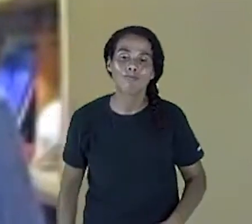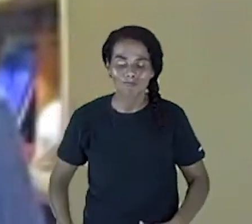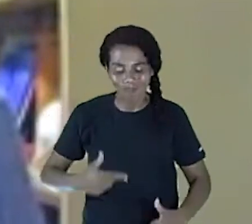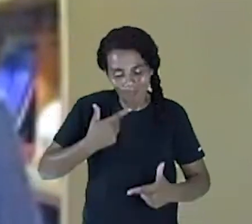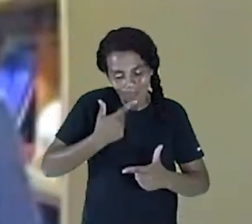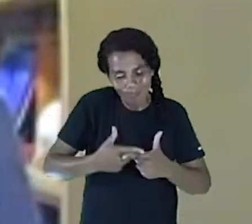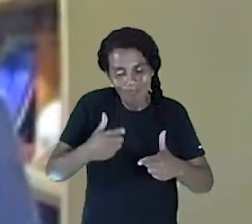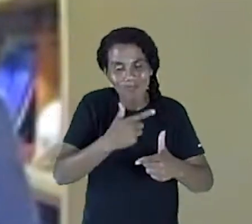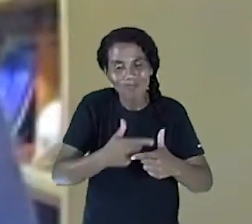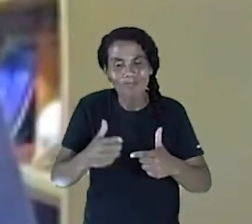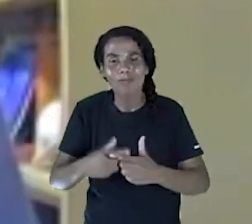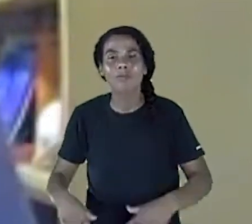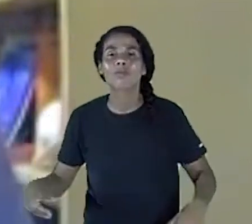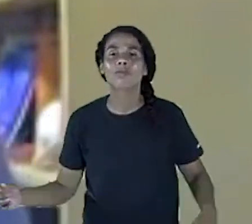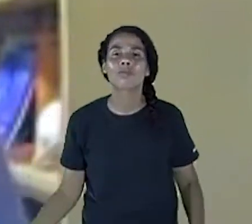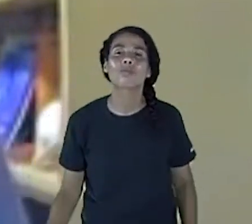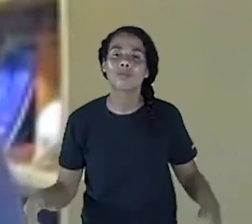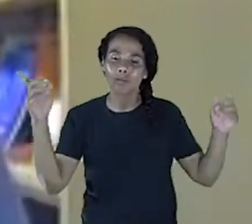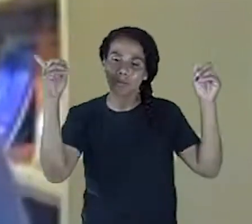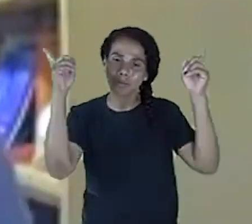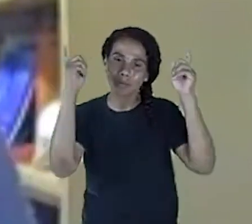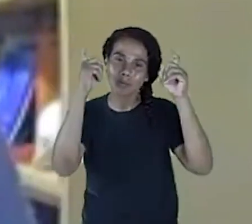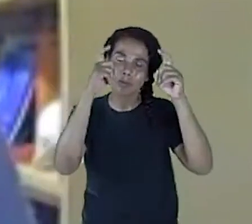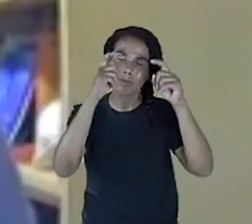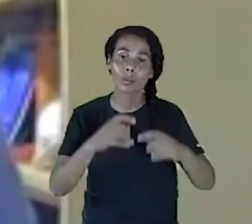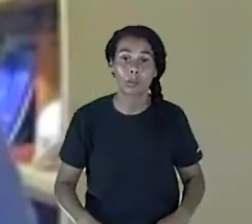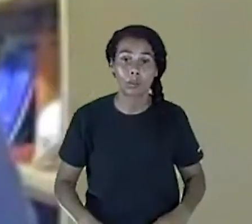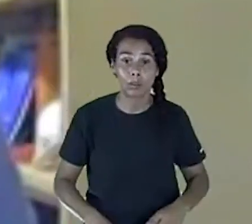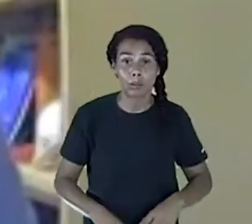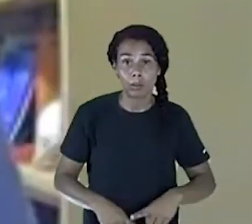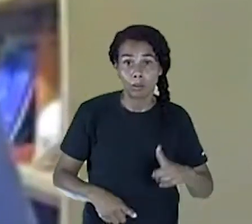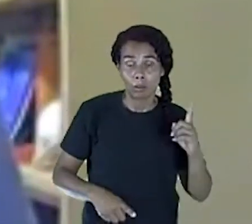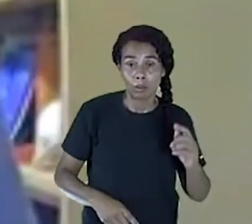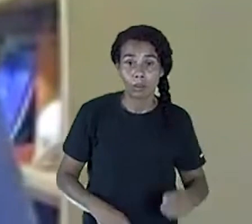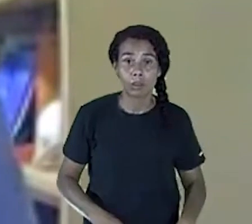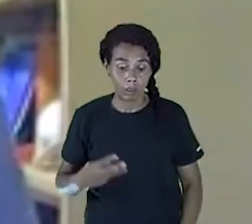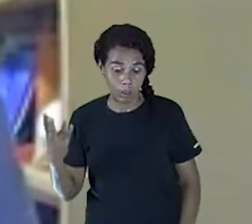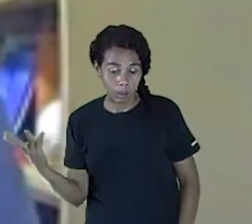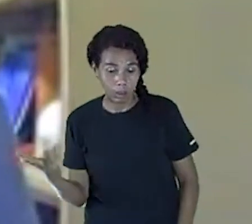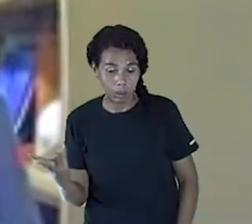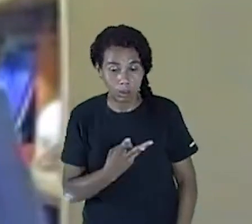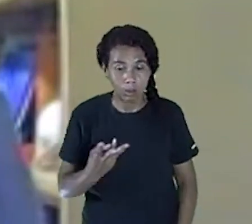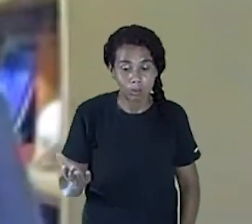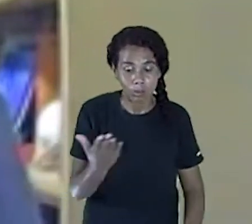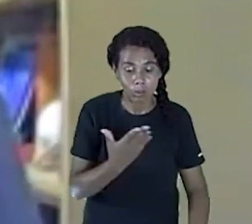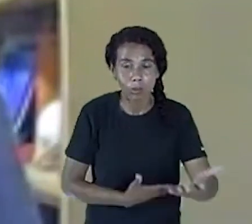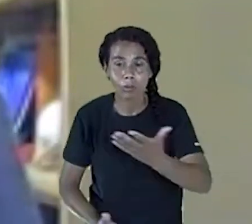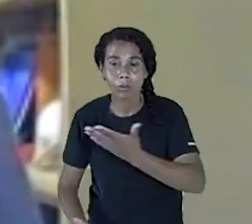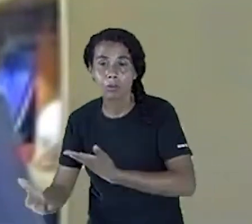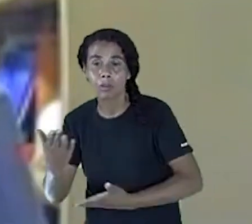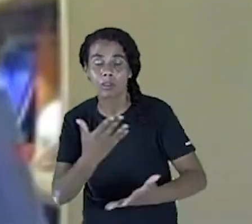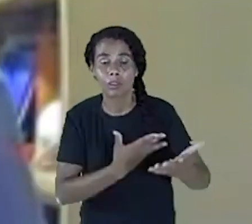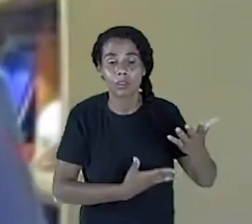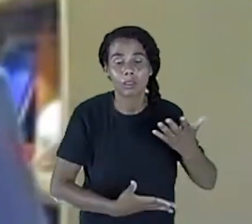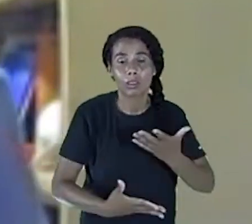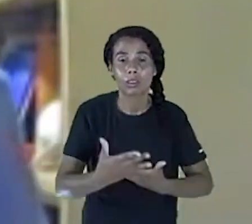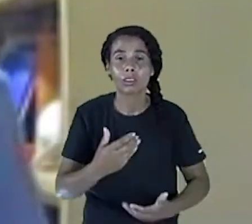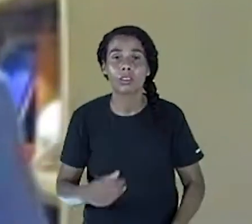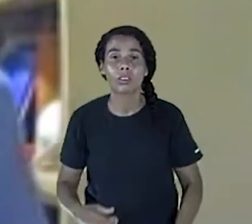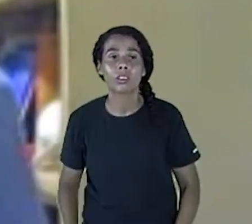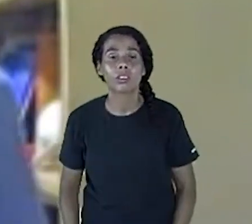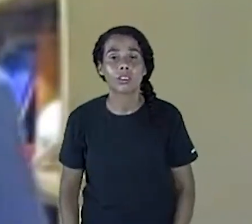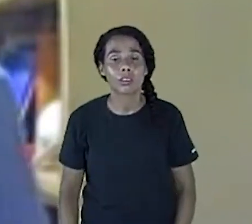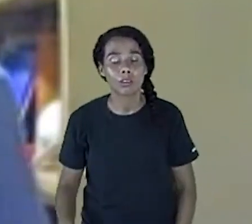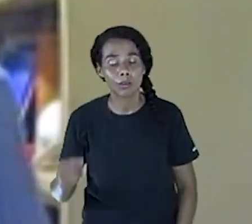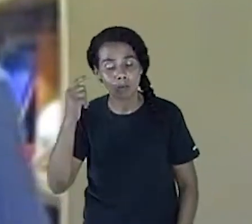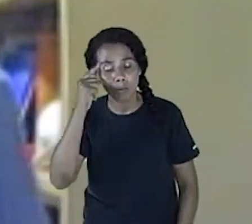Eu estou nessa onda espiritual com minha turma, de colaborar muito para que a Terra evolua, porque como o